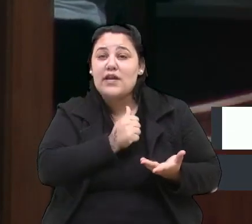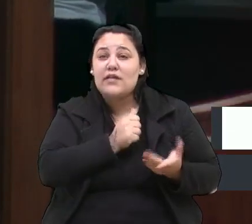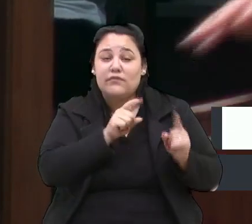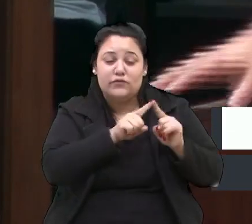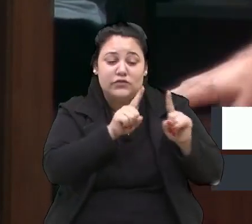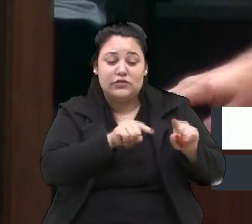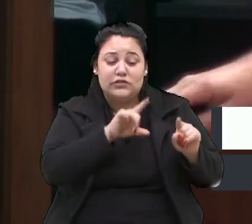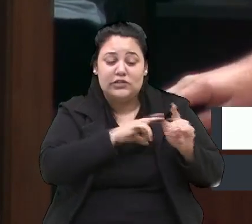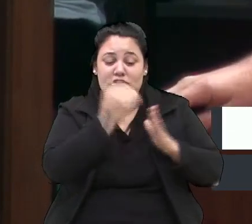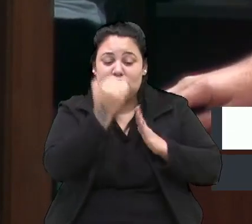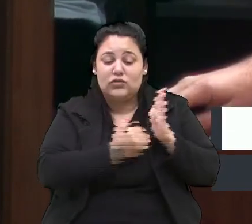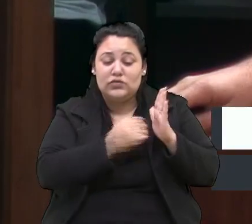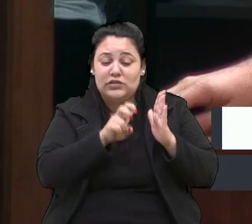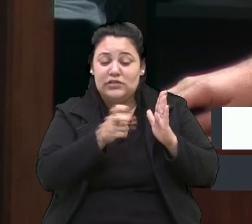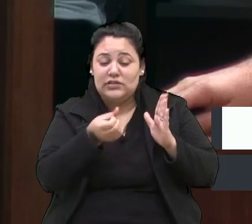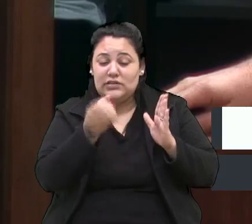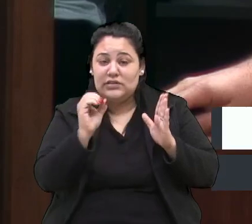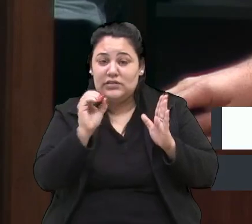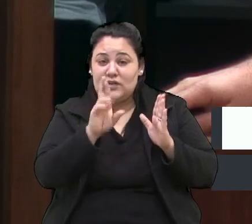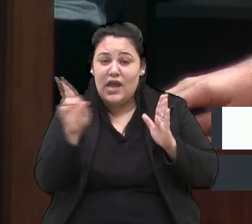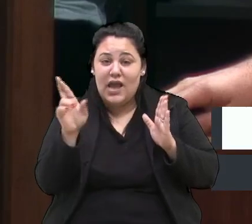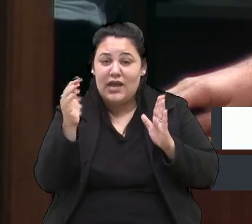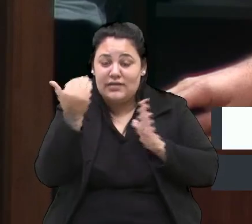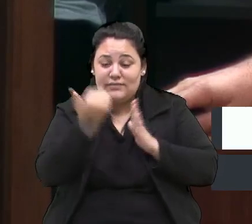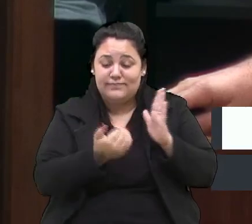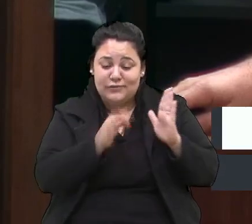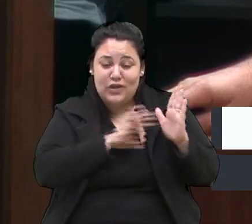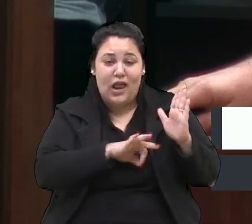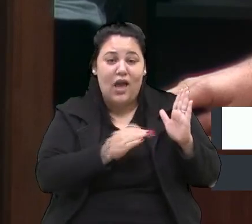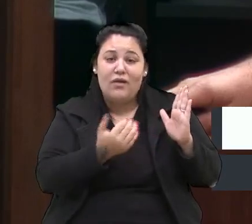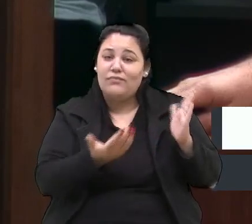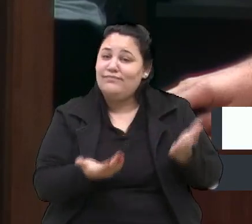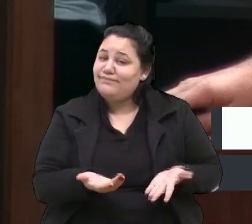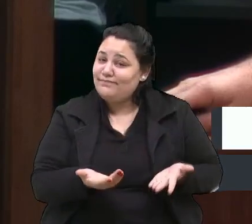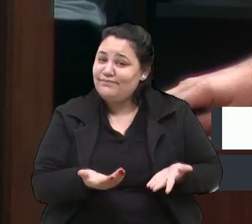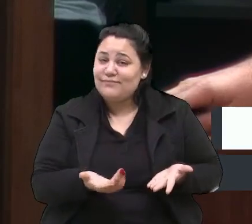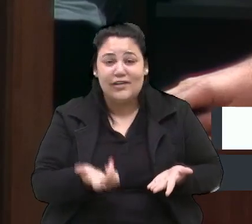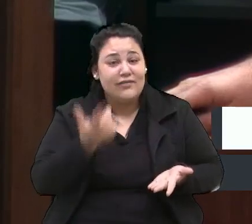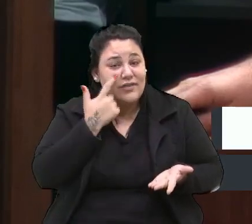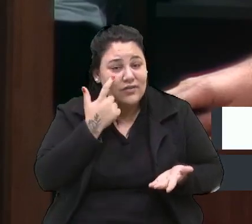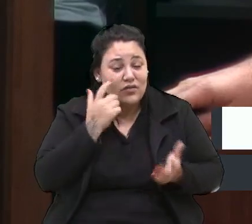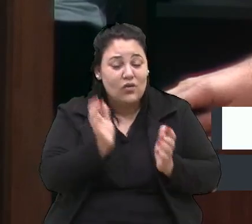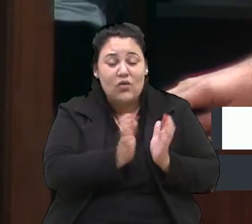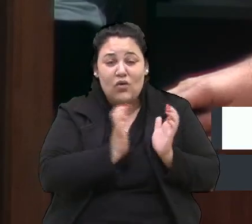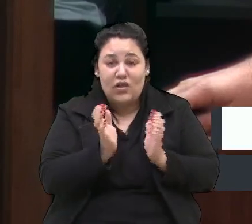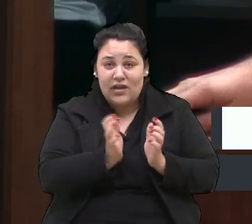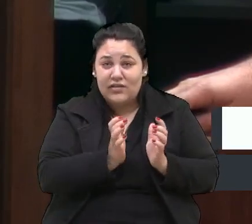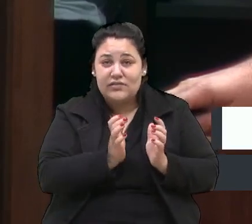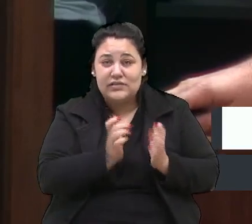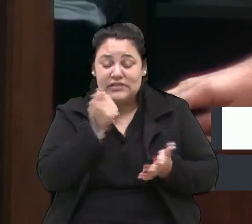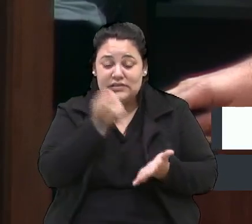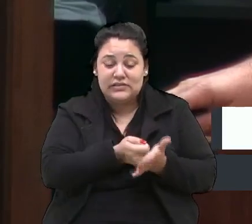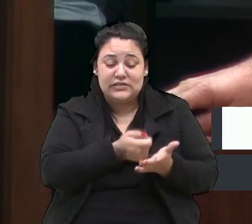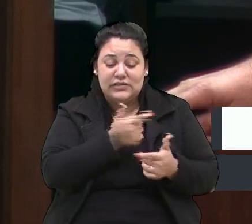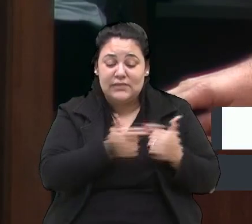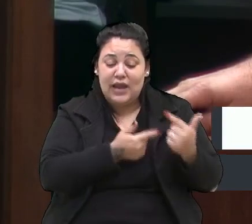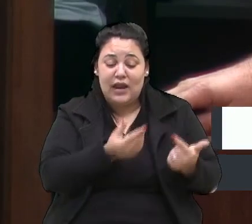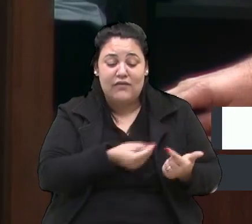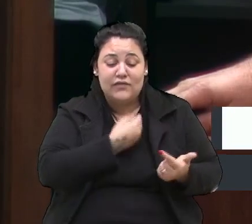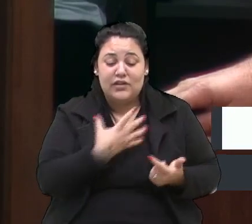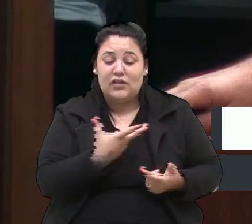desconto de R$ 500, R$ 600. Vejam, colegas, servidores públicos que lutaram a sua vida toda, hoje